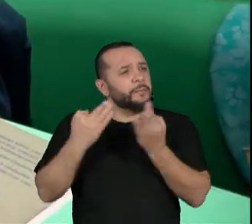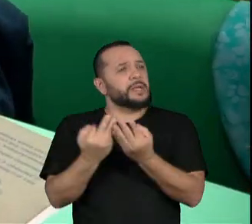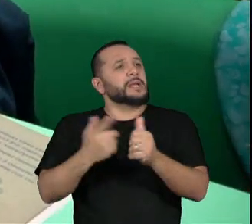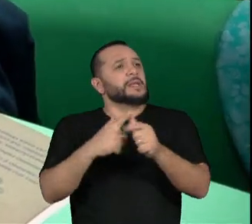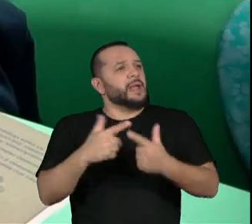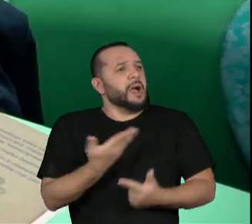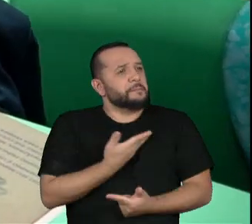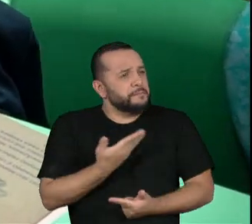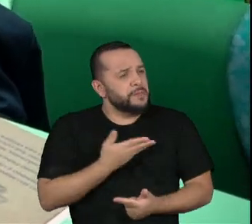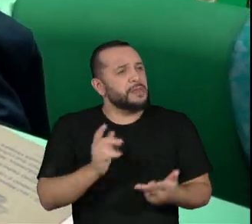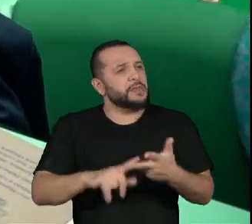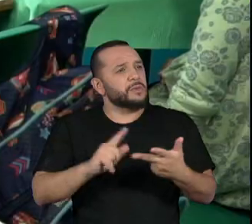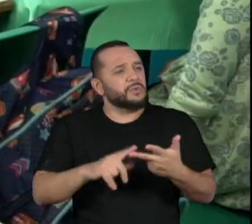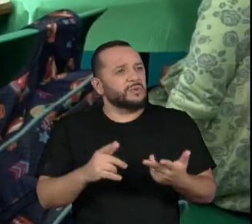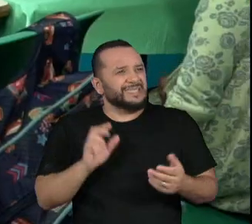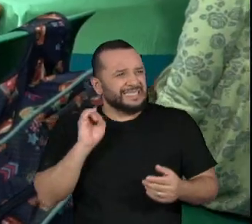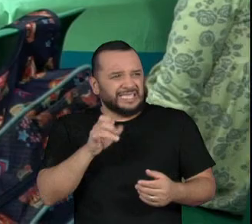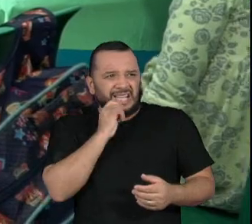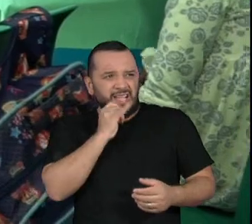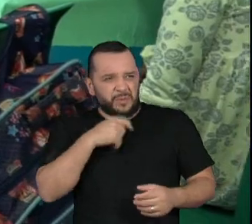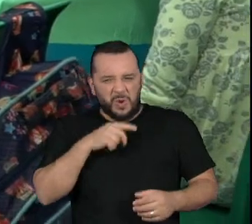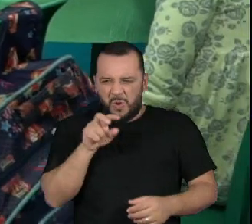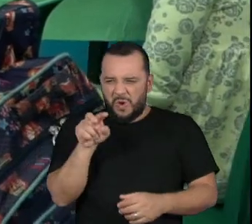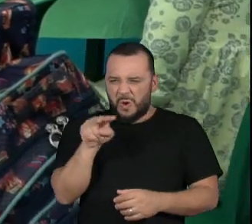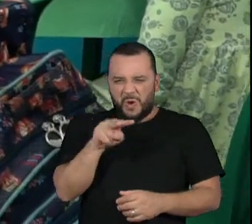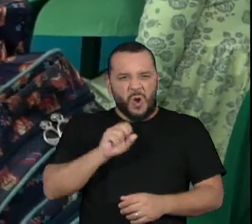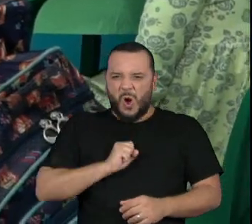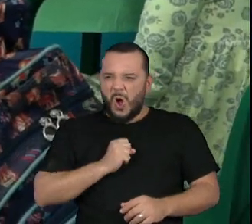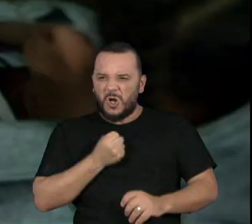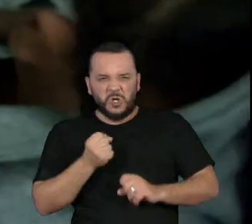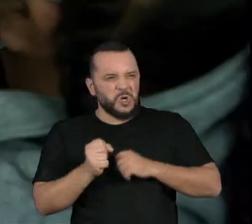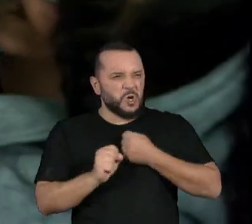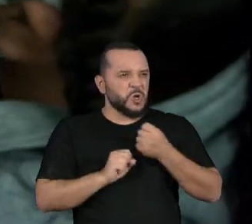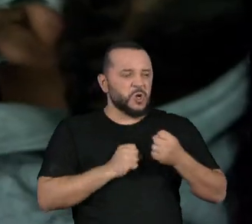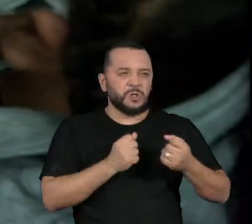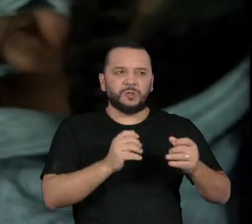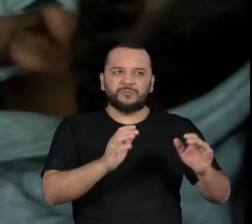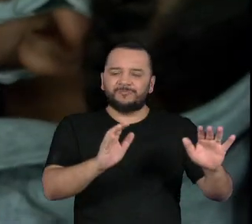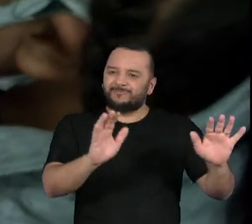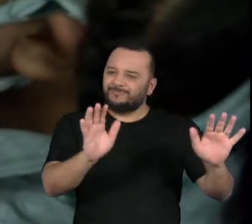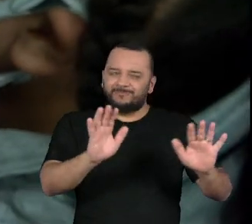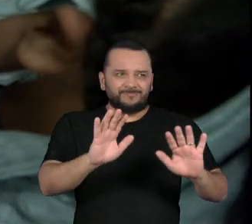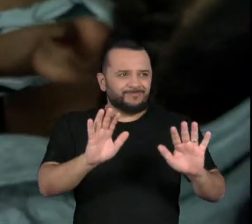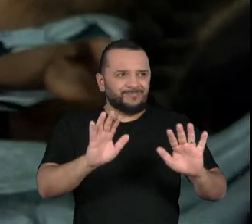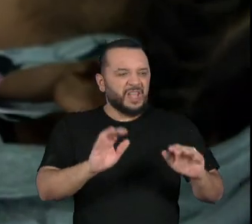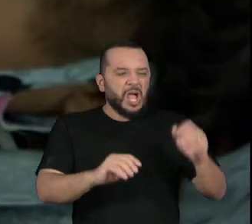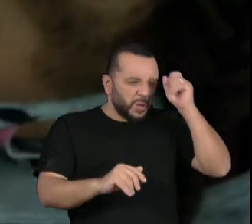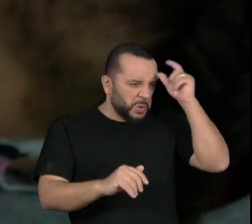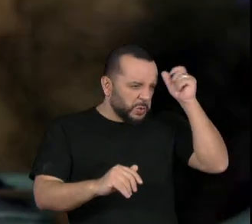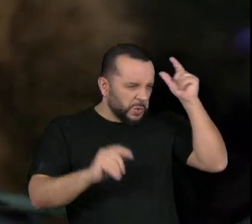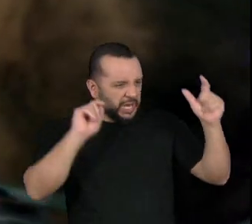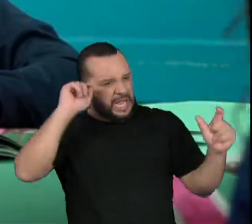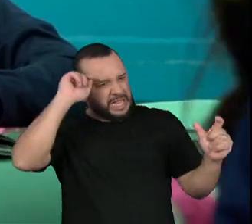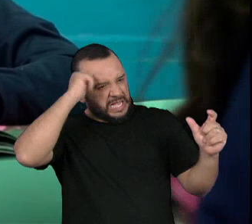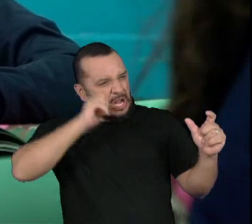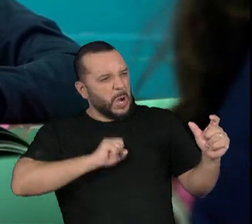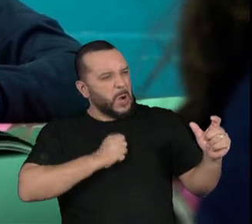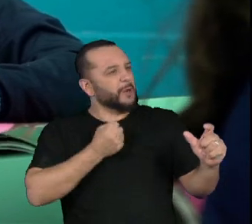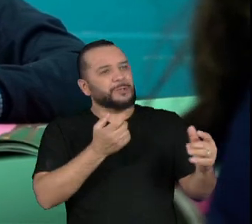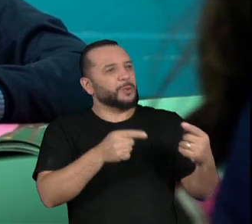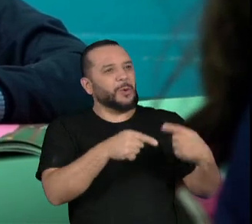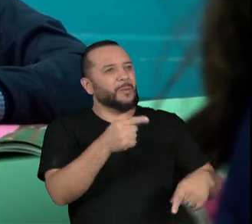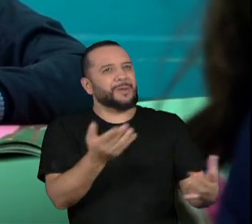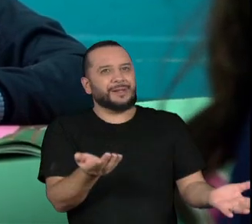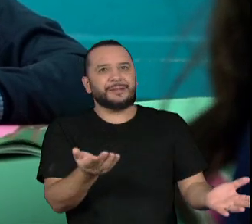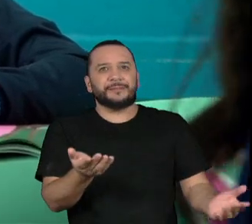Então, ter uma visão de ódio, um olhar de ódio para eles, para essa cultura, não faz sentido. A pele